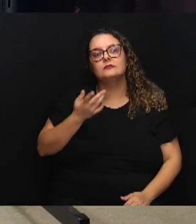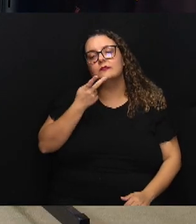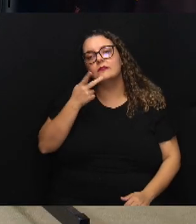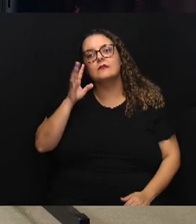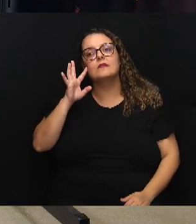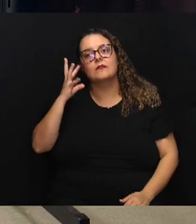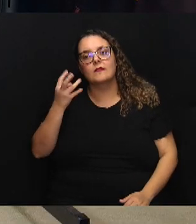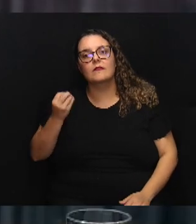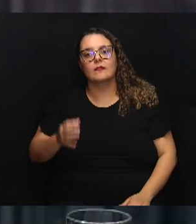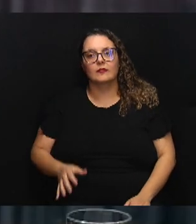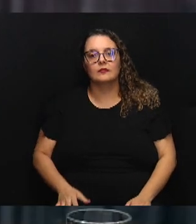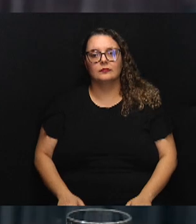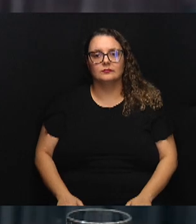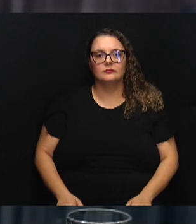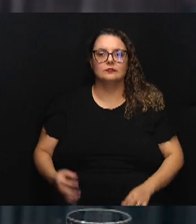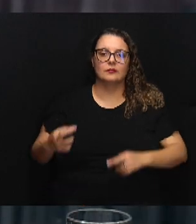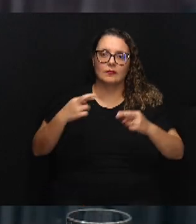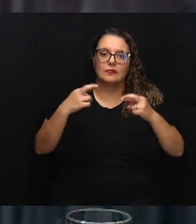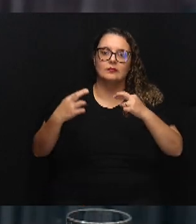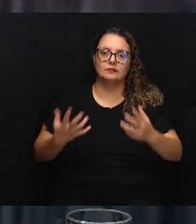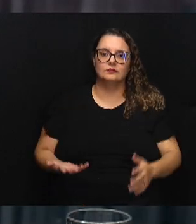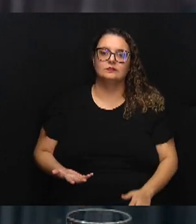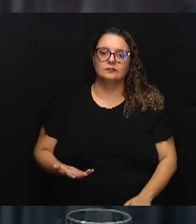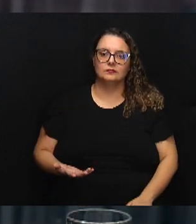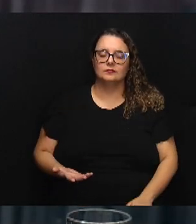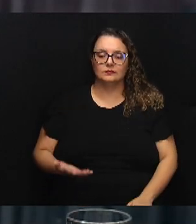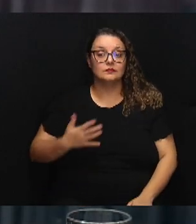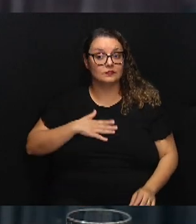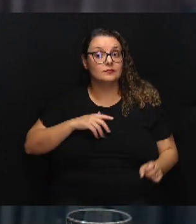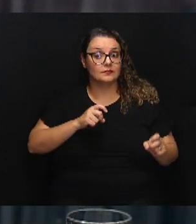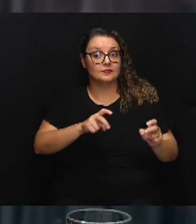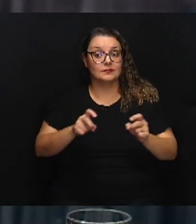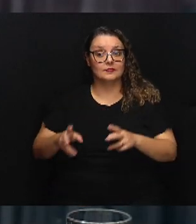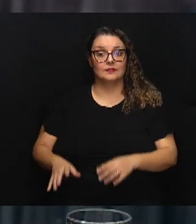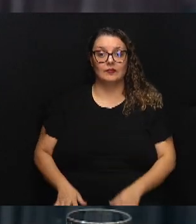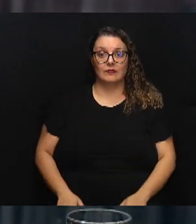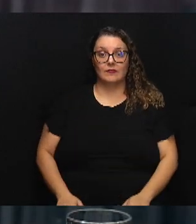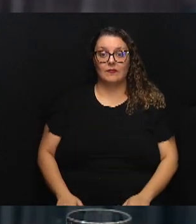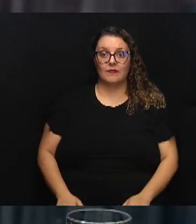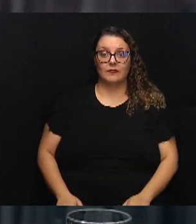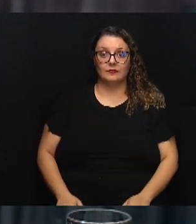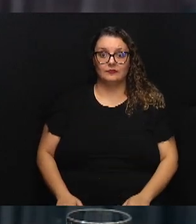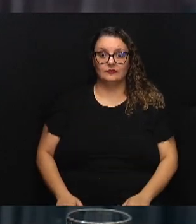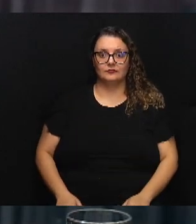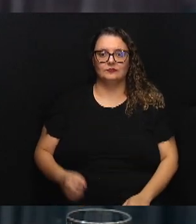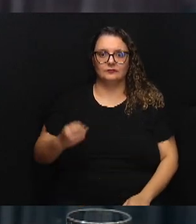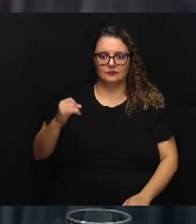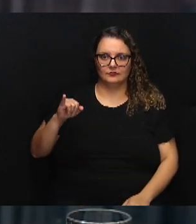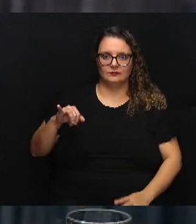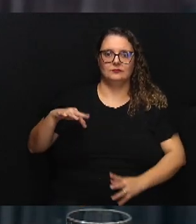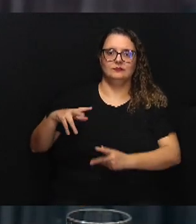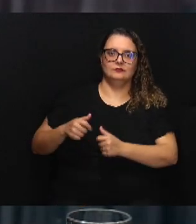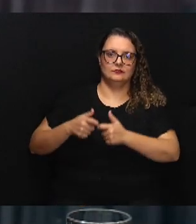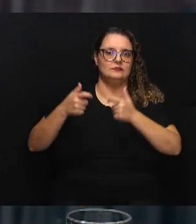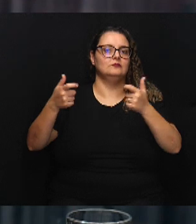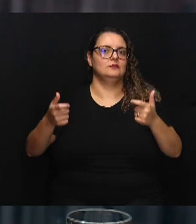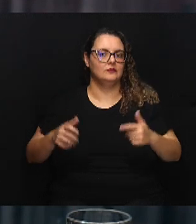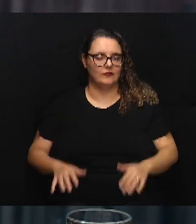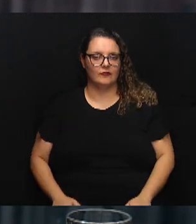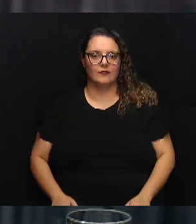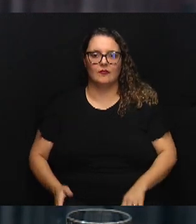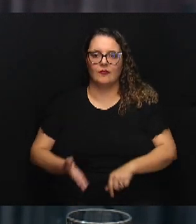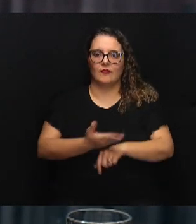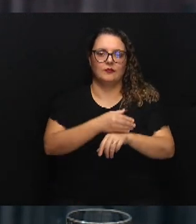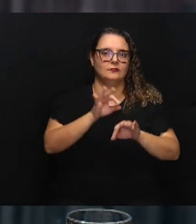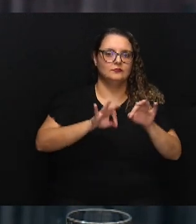propriedade, mas assim, analisando assim, as minhas vendas, assim, viagens internacionais e grandes que antes eram planejadas